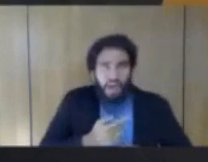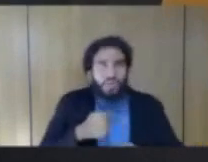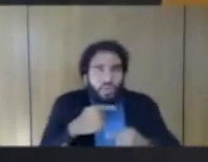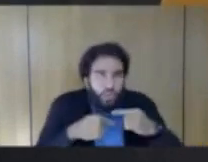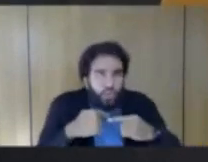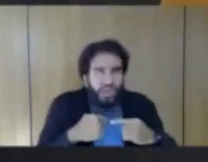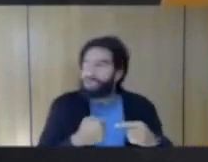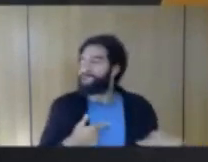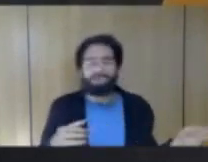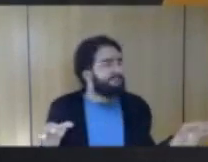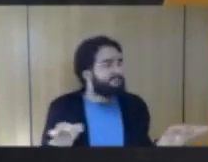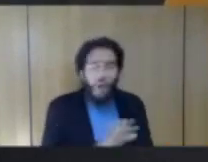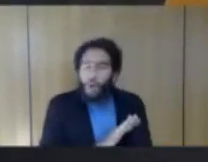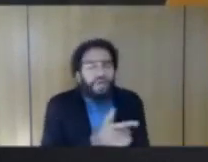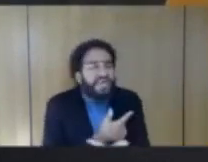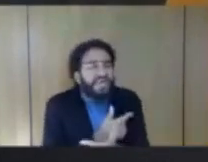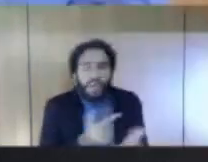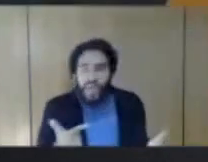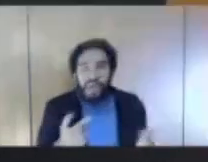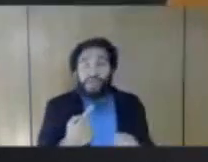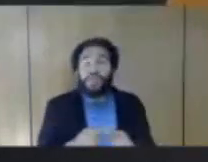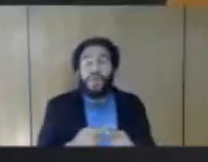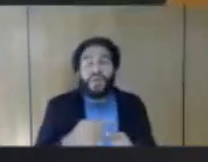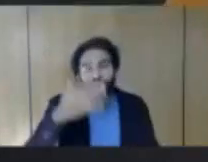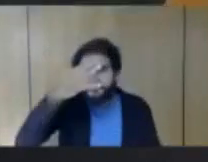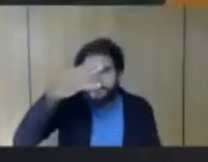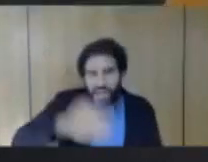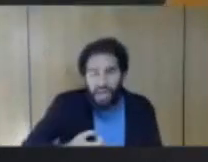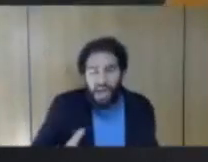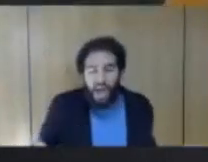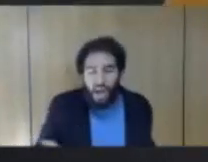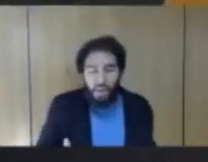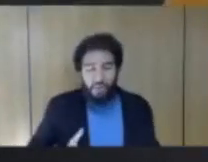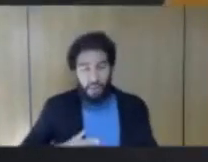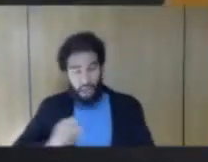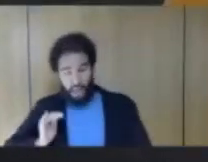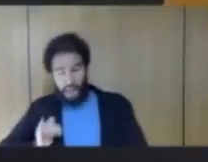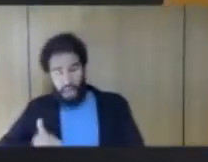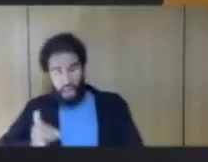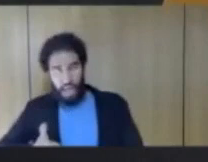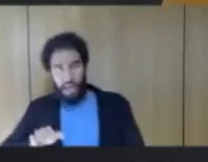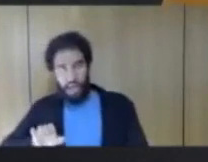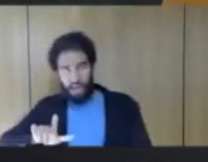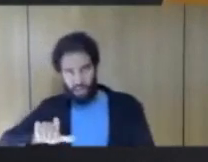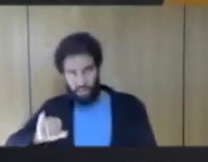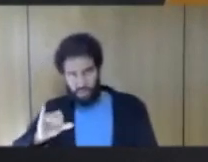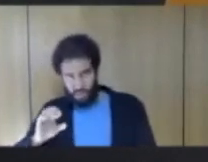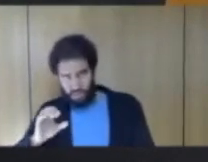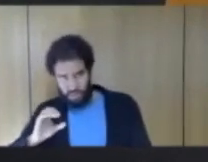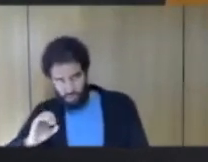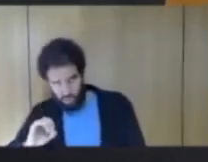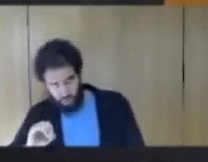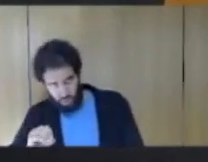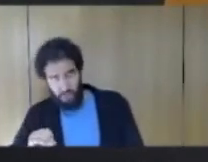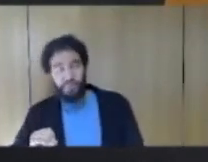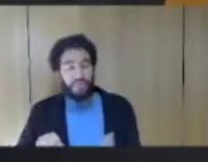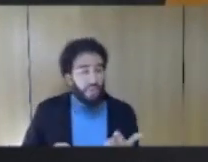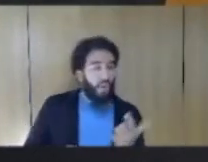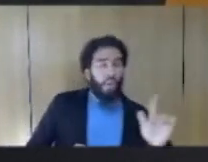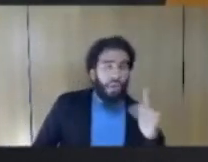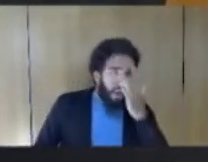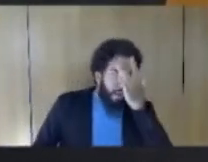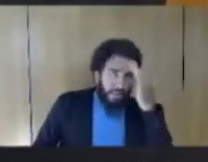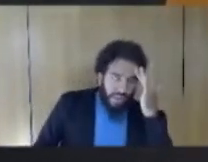Porque a convergência entre a narrativa do Élcio em relação ao outros